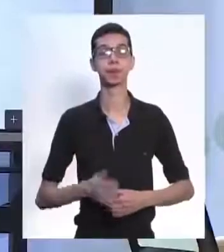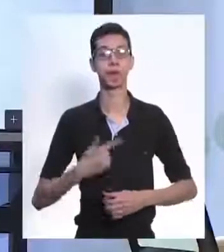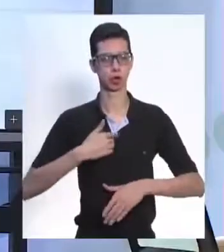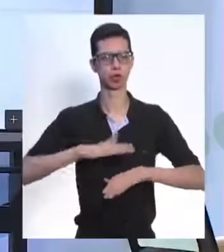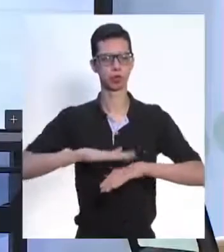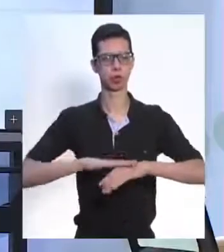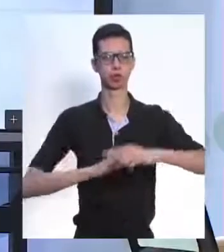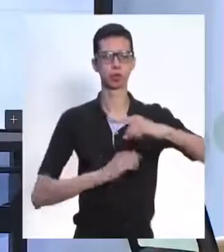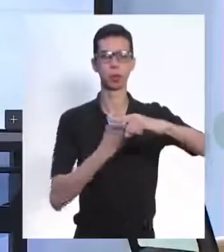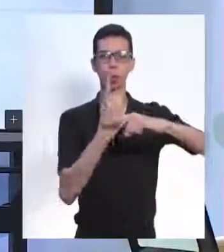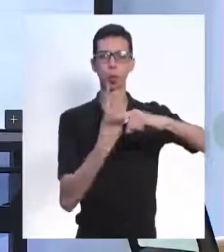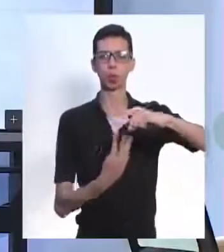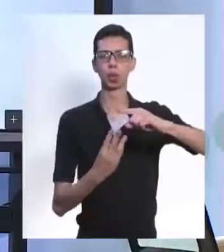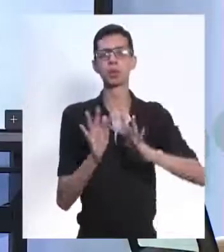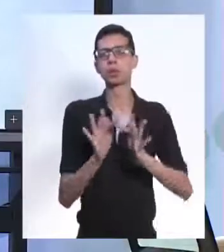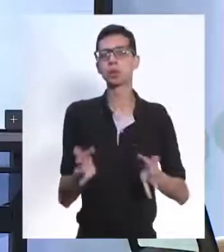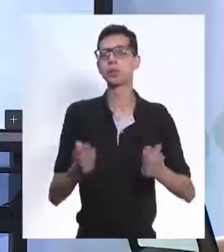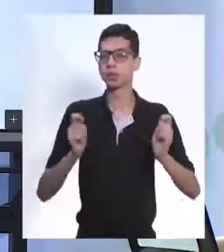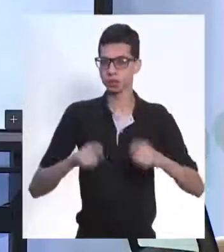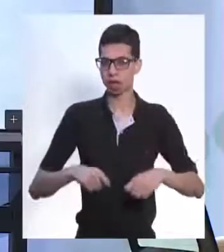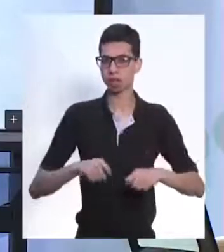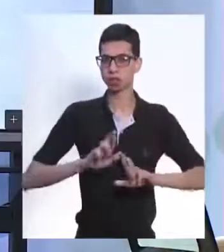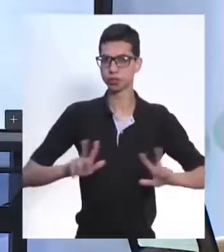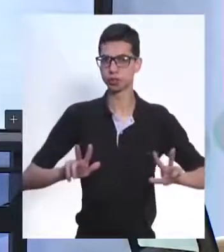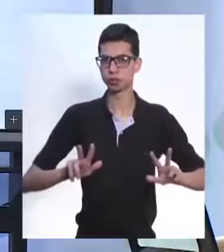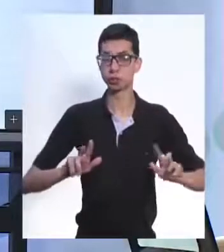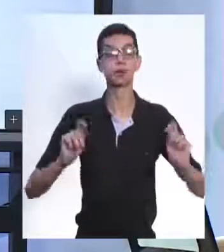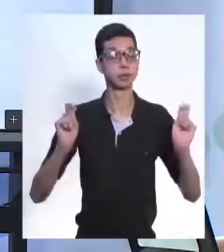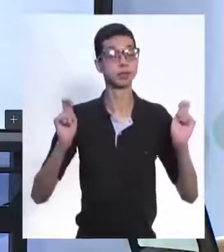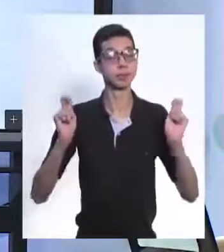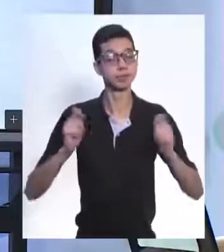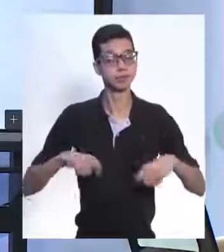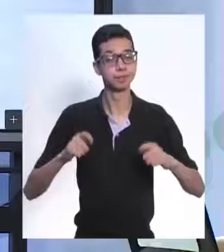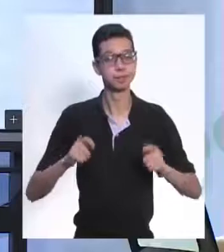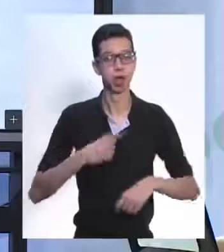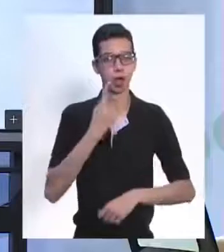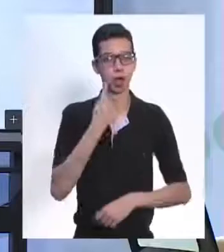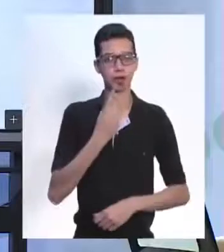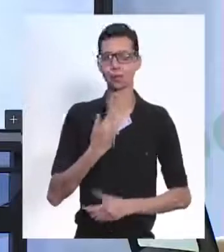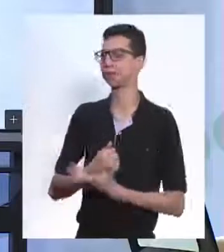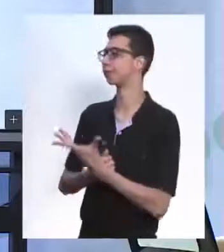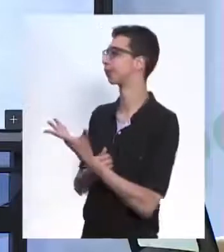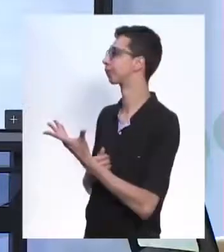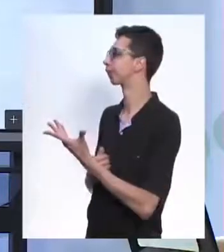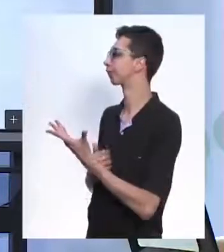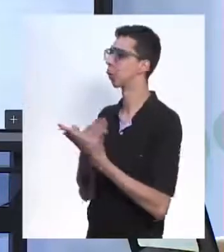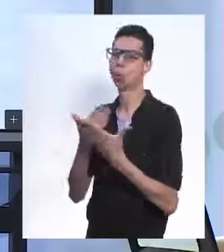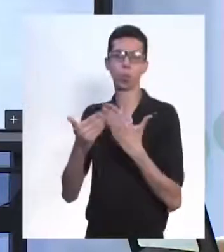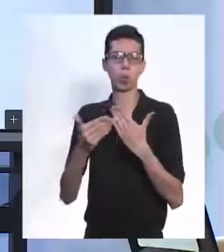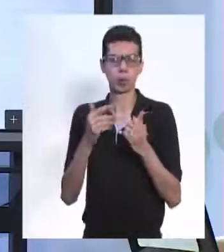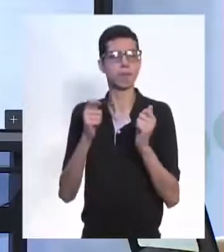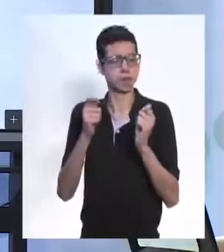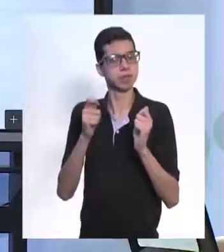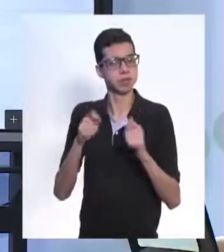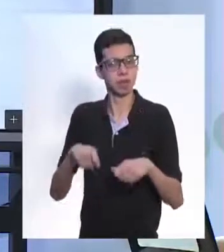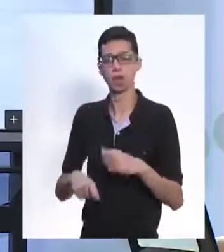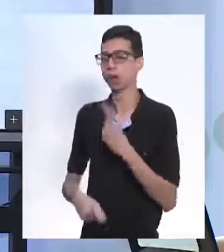simples. Conseguiria fazer com outra? Sim, vou pegar outra aqui para vocês verem, que qualquer expressão daria. Então,